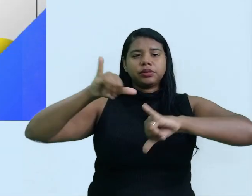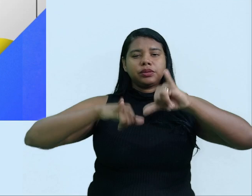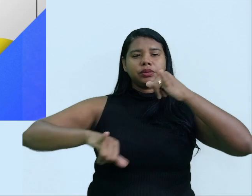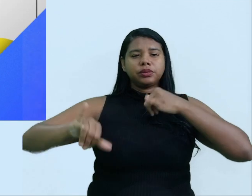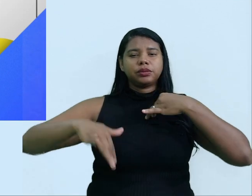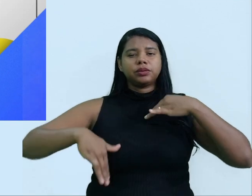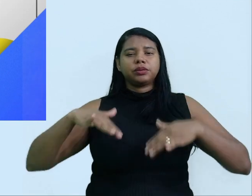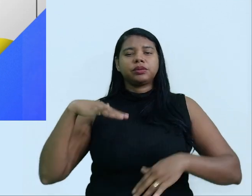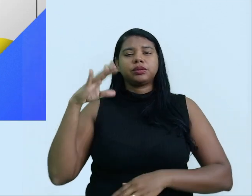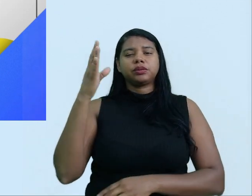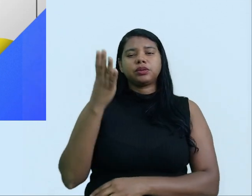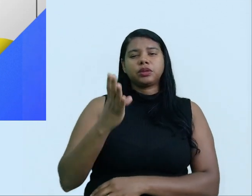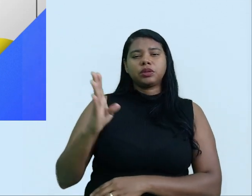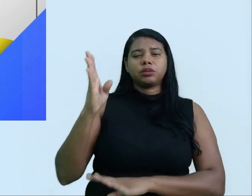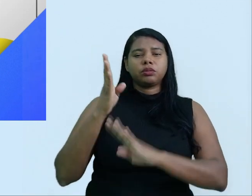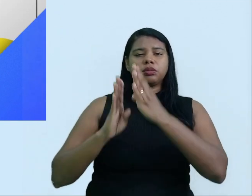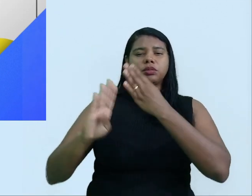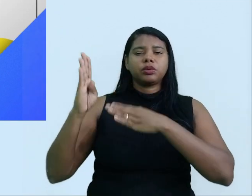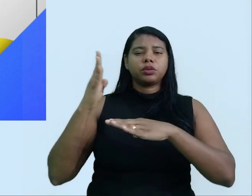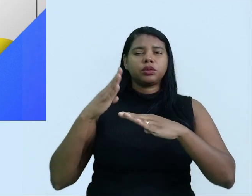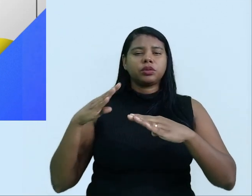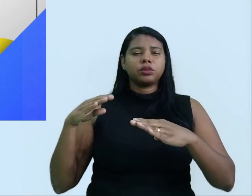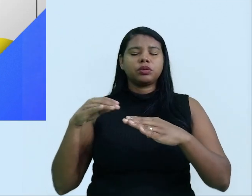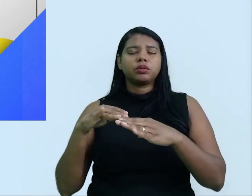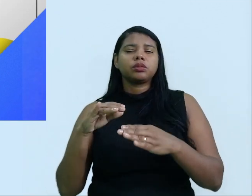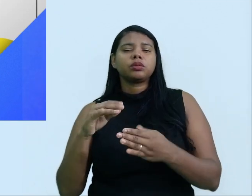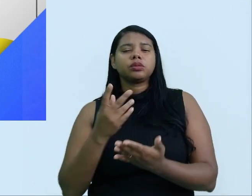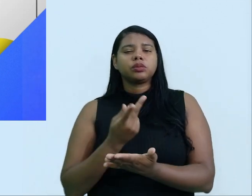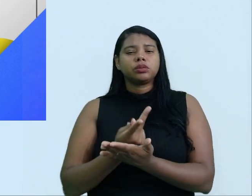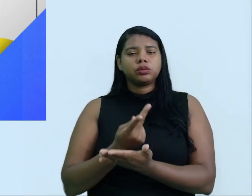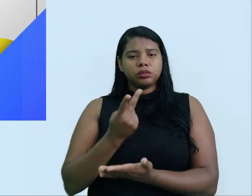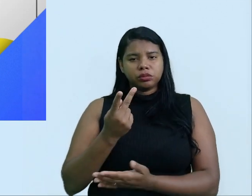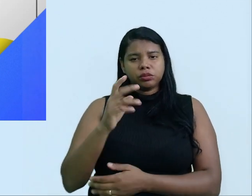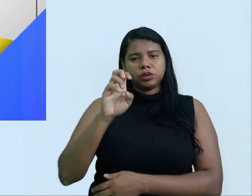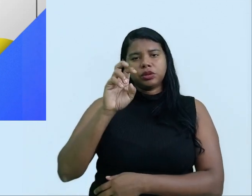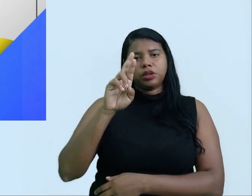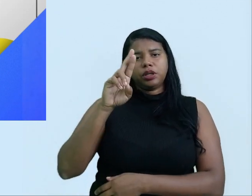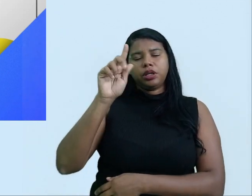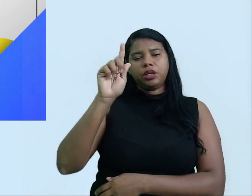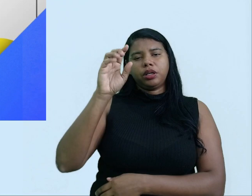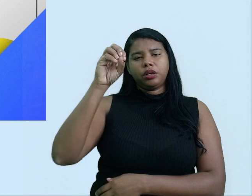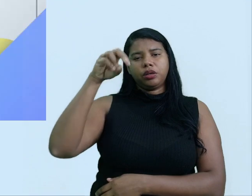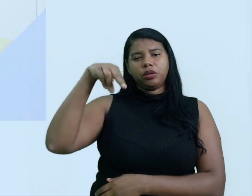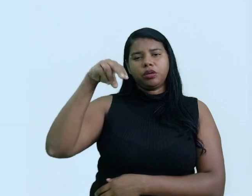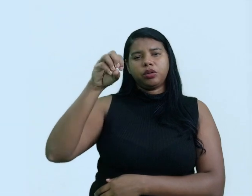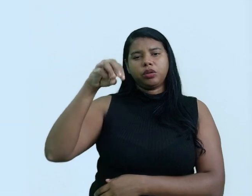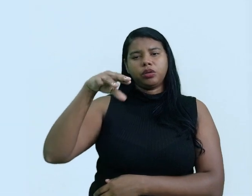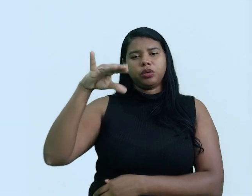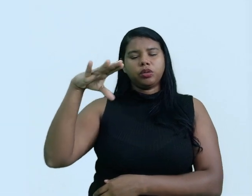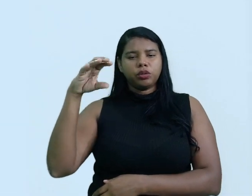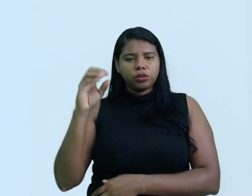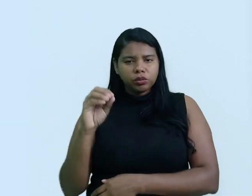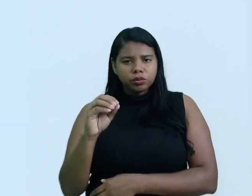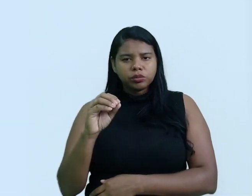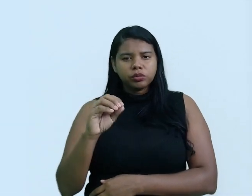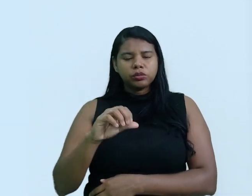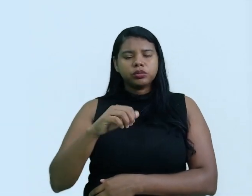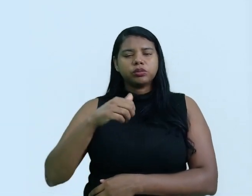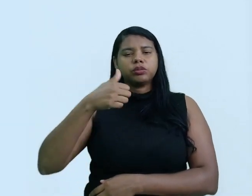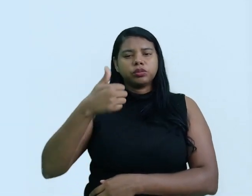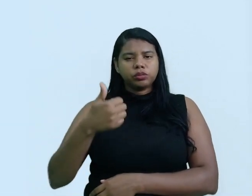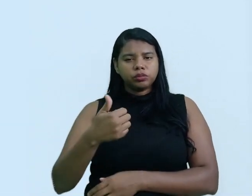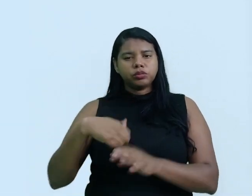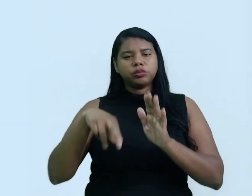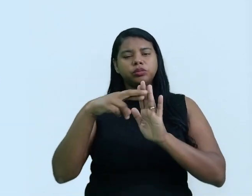físicos, biológicos, de acidente e também os aspectos ergonômicos. Então, este é um ponto bastante positivo, né, onde a